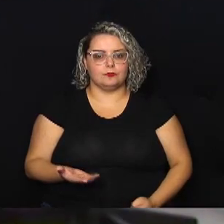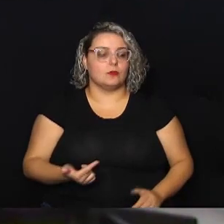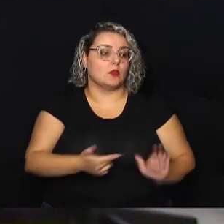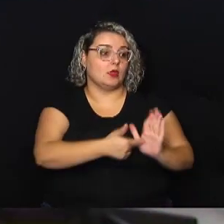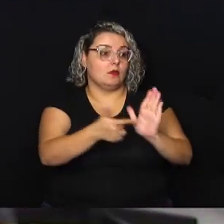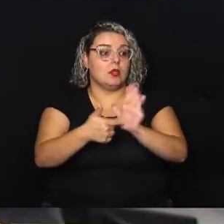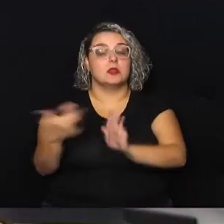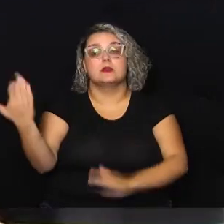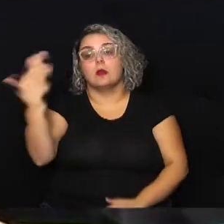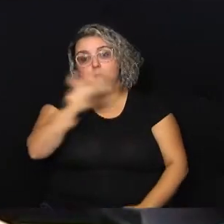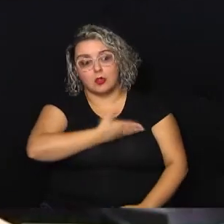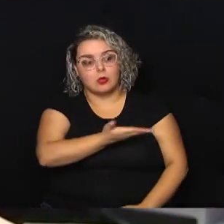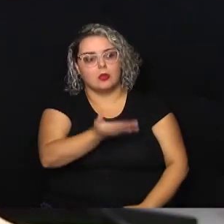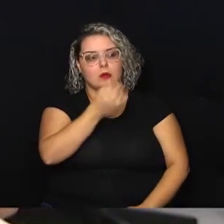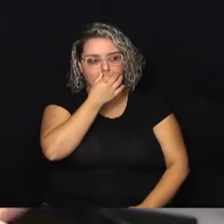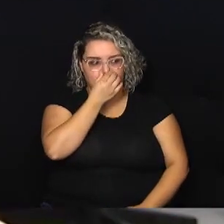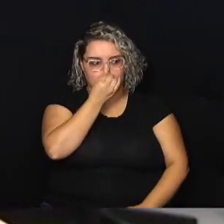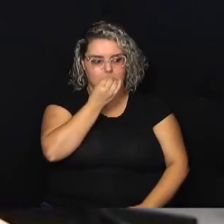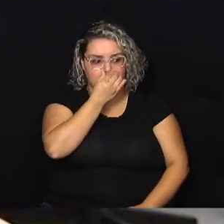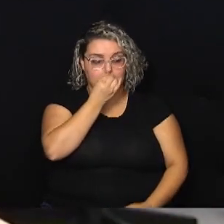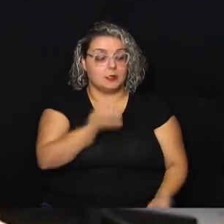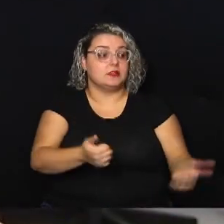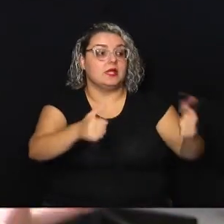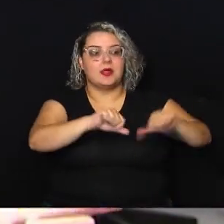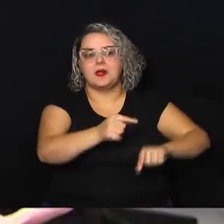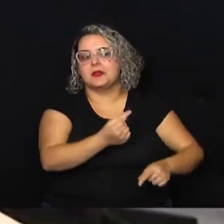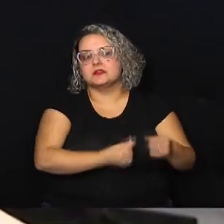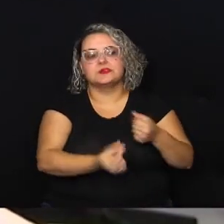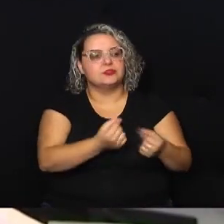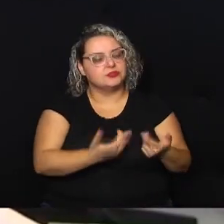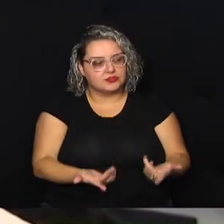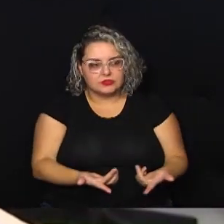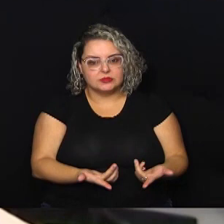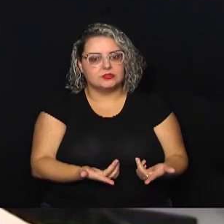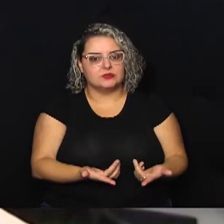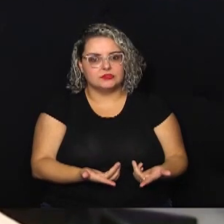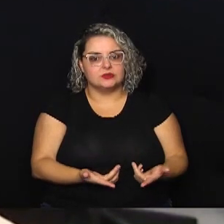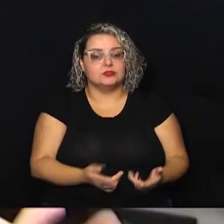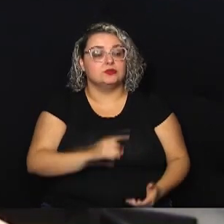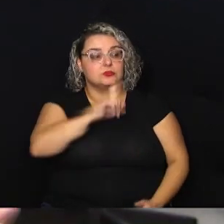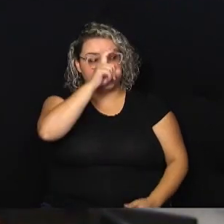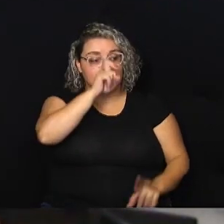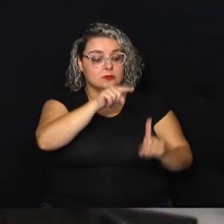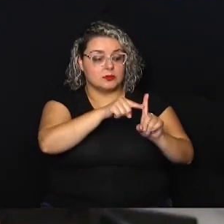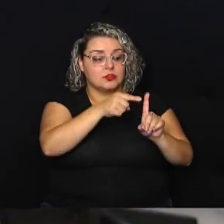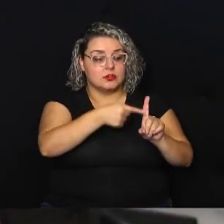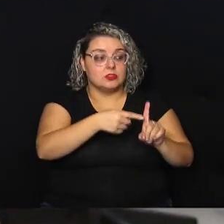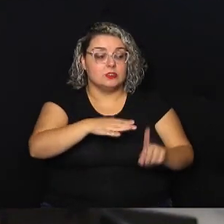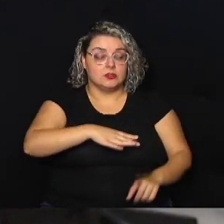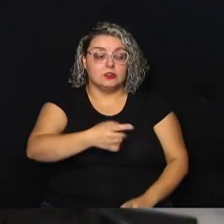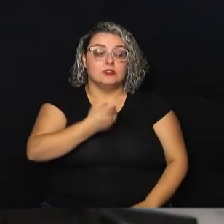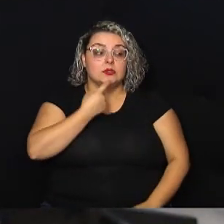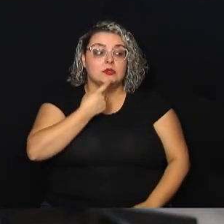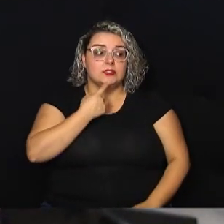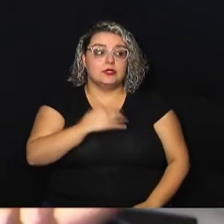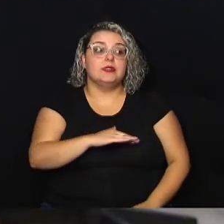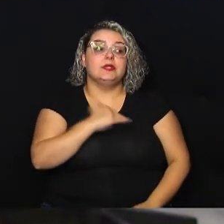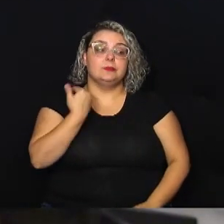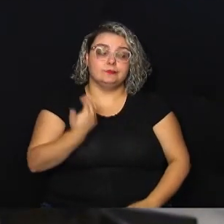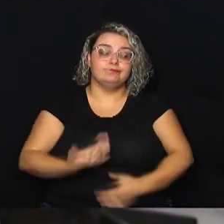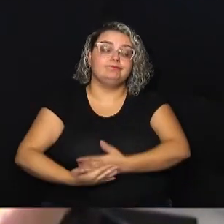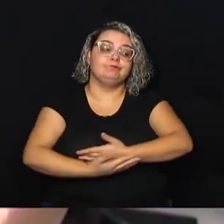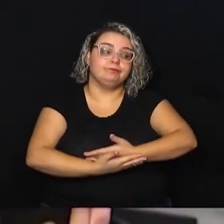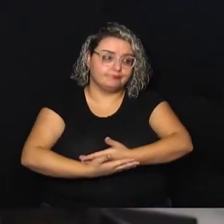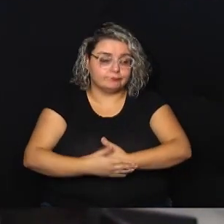evidenciou essa questão da crise financeira e da maternidade de Campinas e da morte dos bebês, havia um número